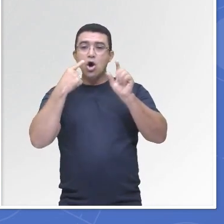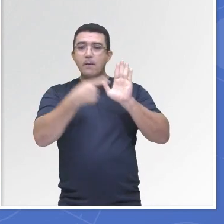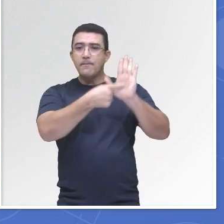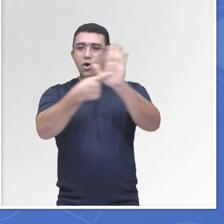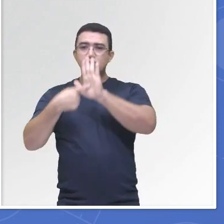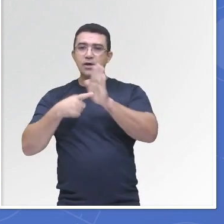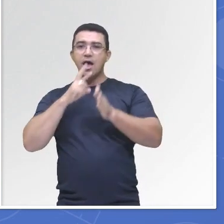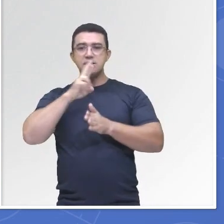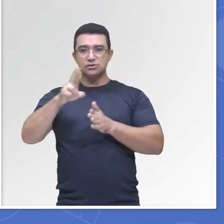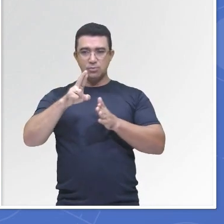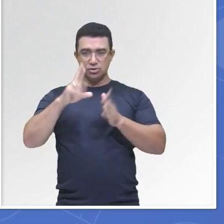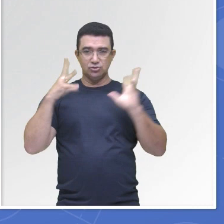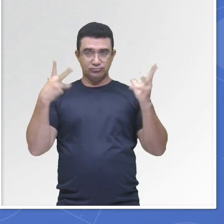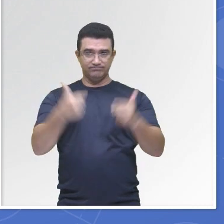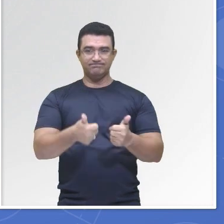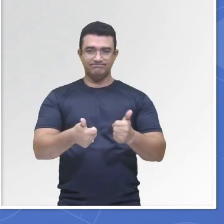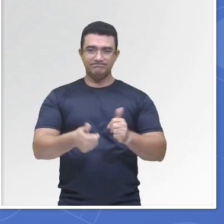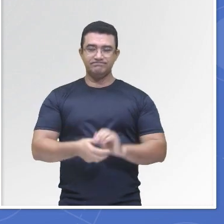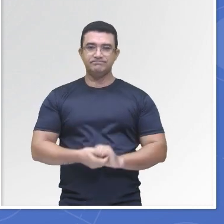a resposta completa. Vamos lá?